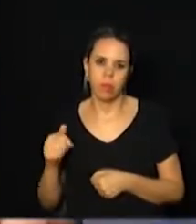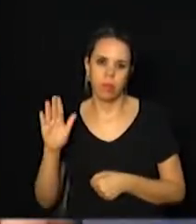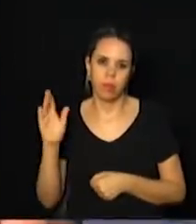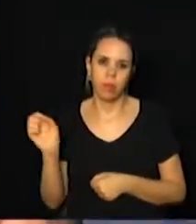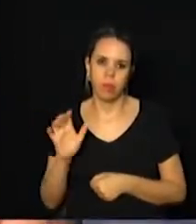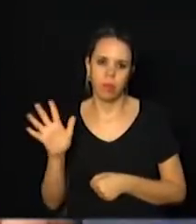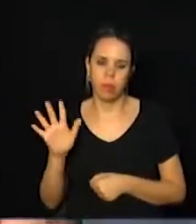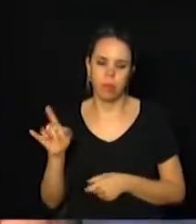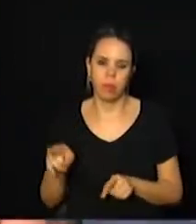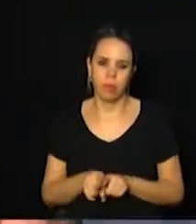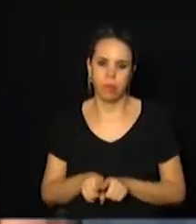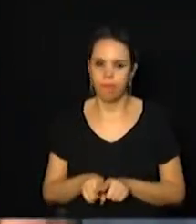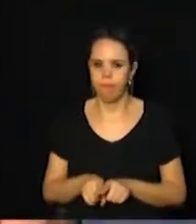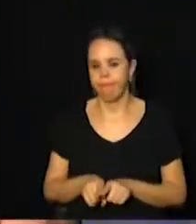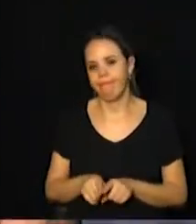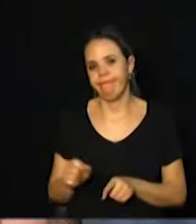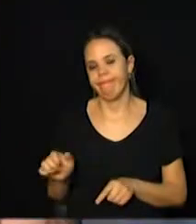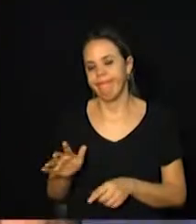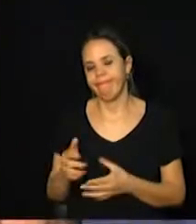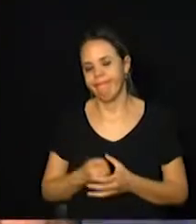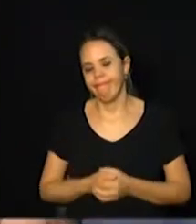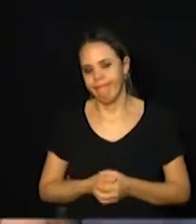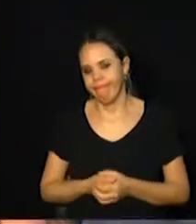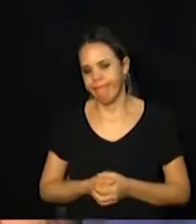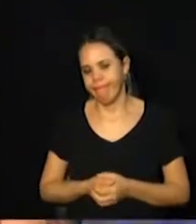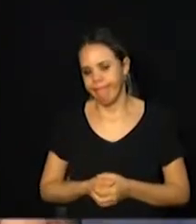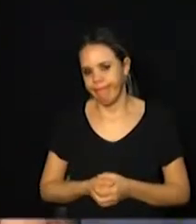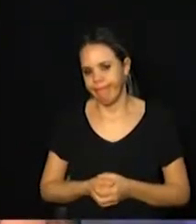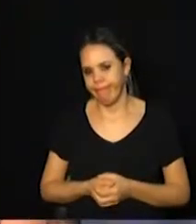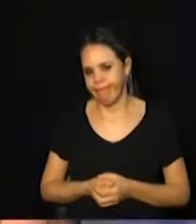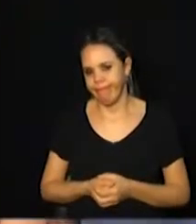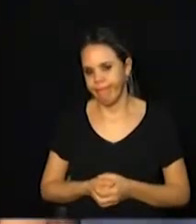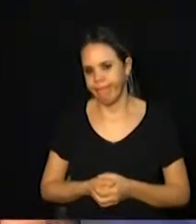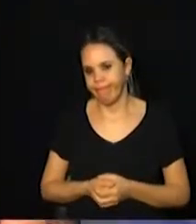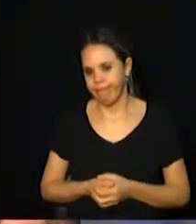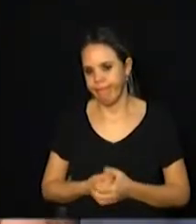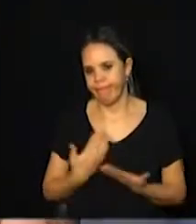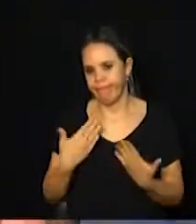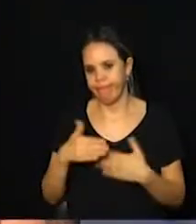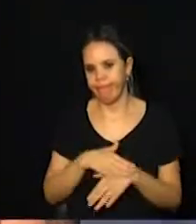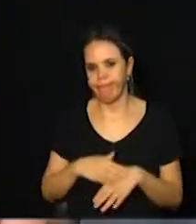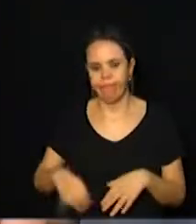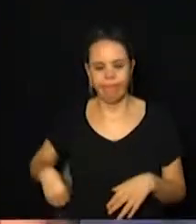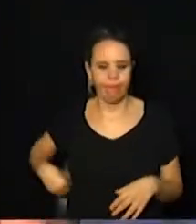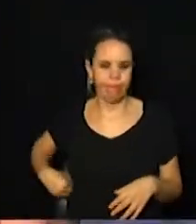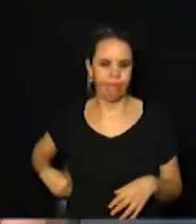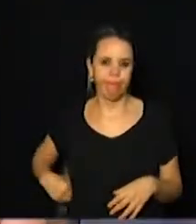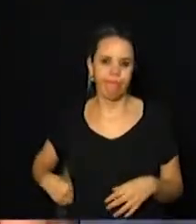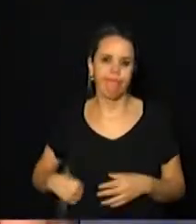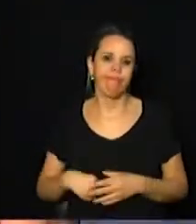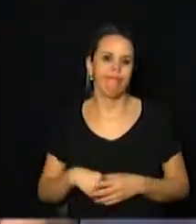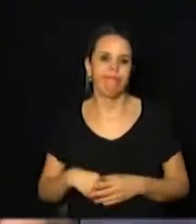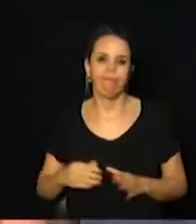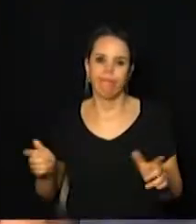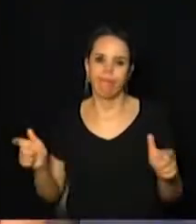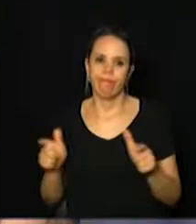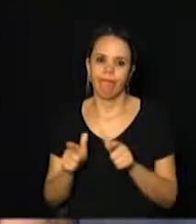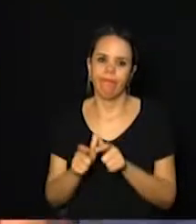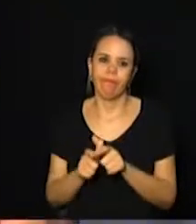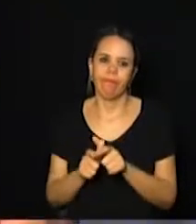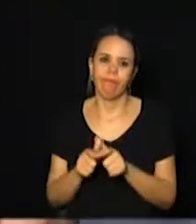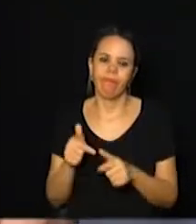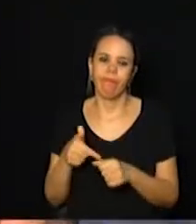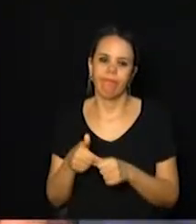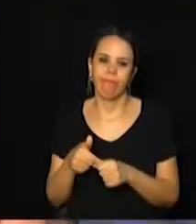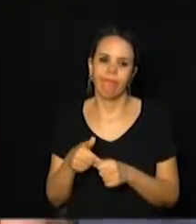mais isso é muito mais caro essa conversa de baixar combustível